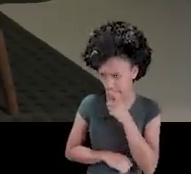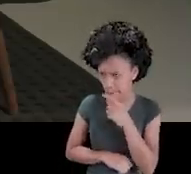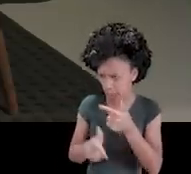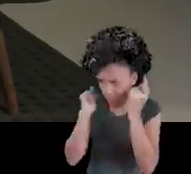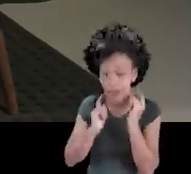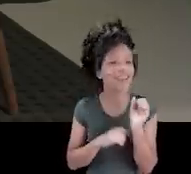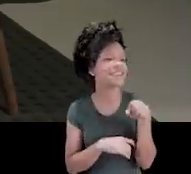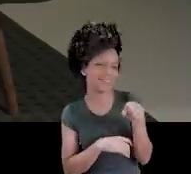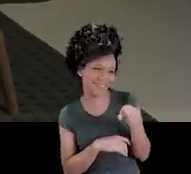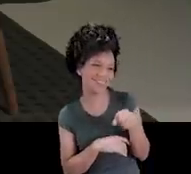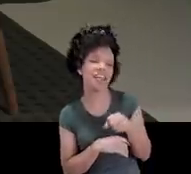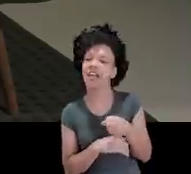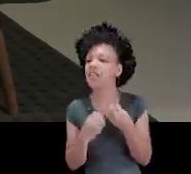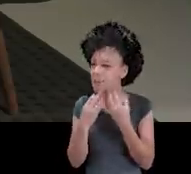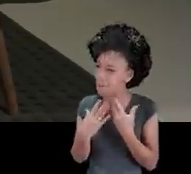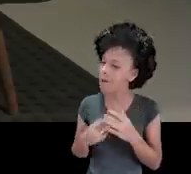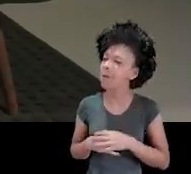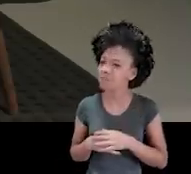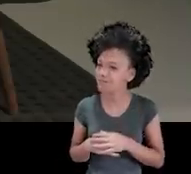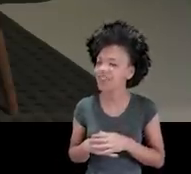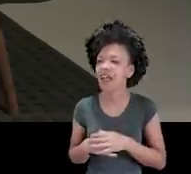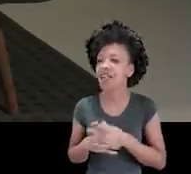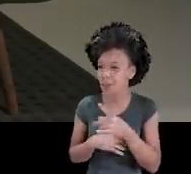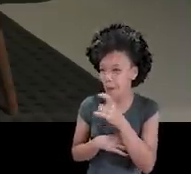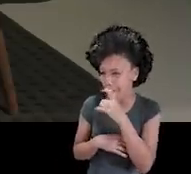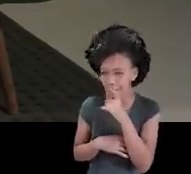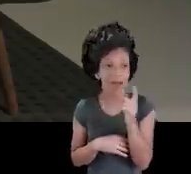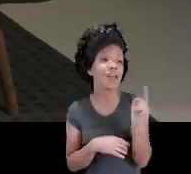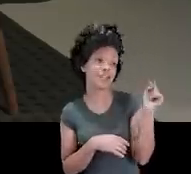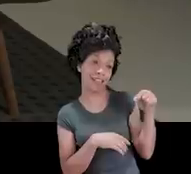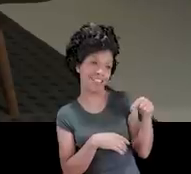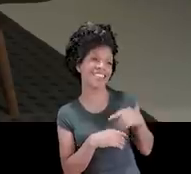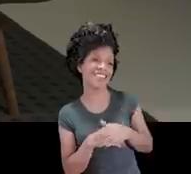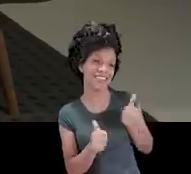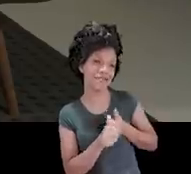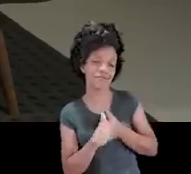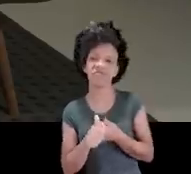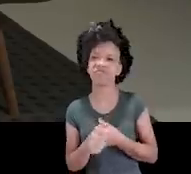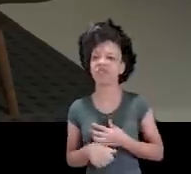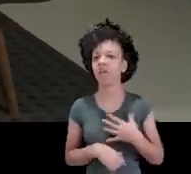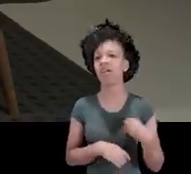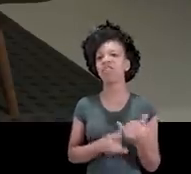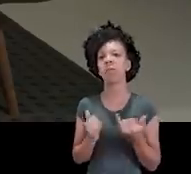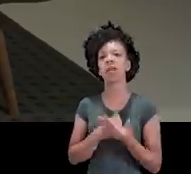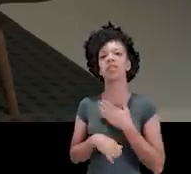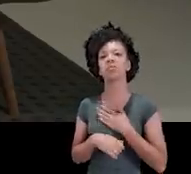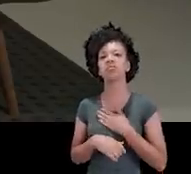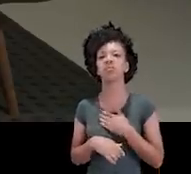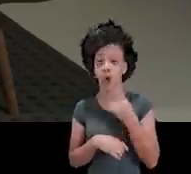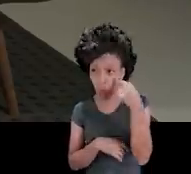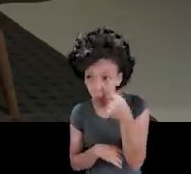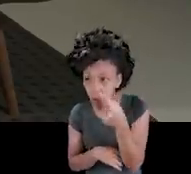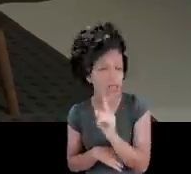Muito bom isso, essa homenagem que você fez pro seu pai. Seu pai nunca imaginaria. Ele tá aí. Seu pai falou, porra, minha filha parece comigo. Com meu olho? Não, é